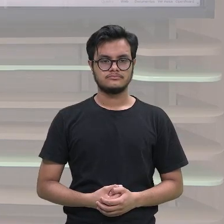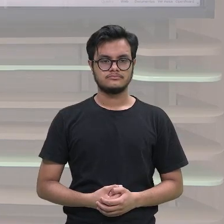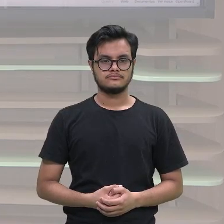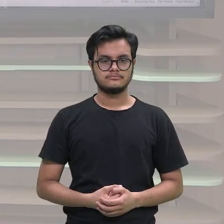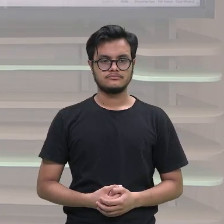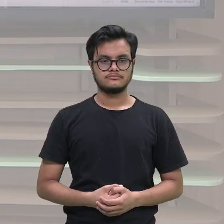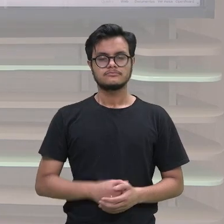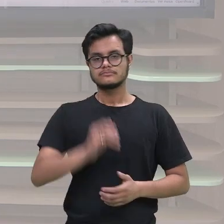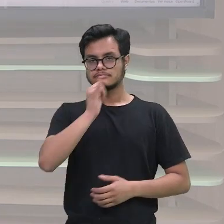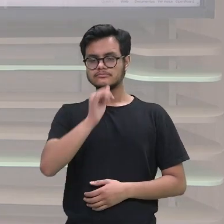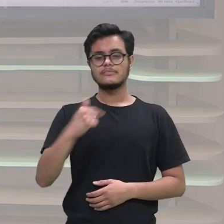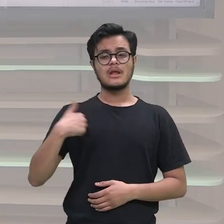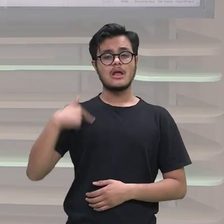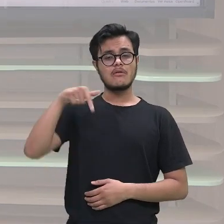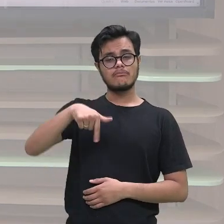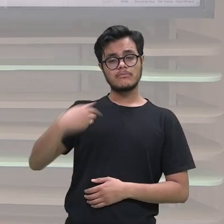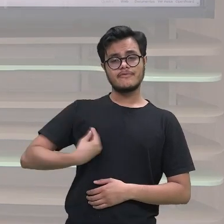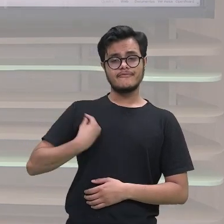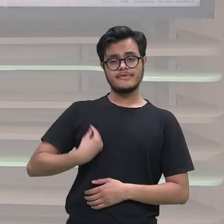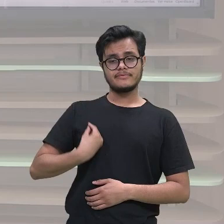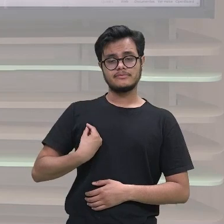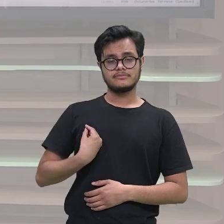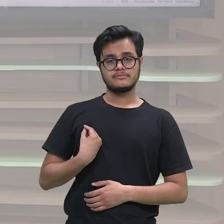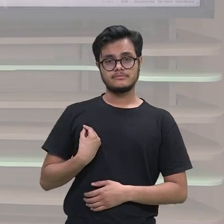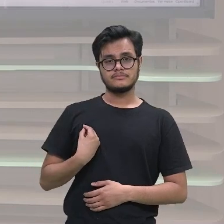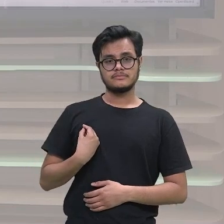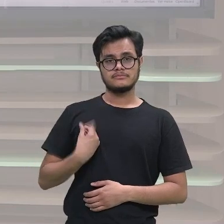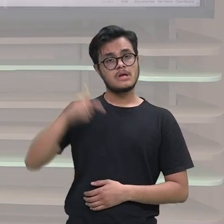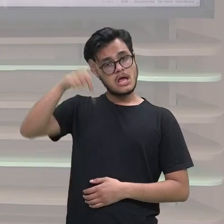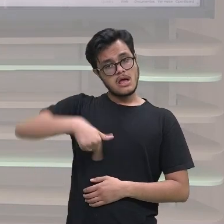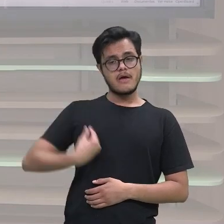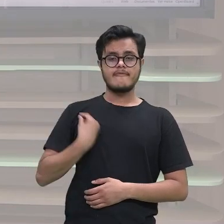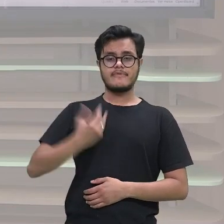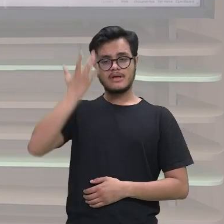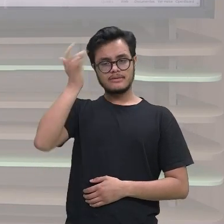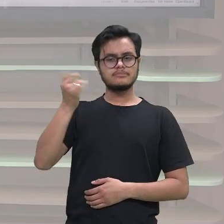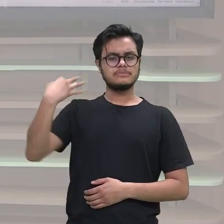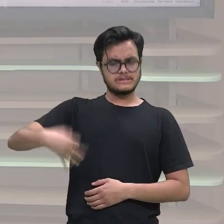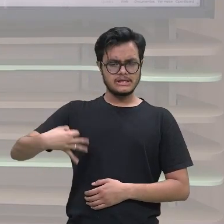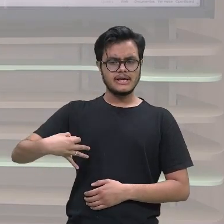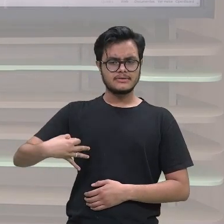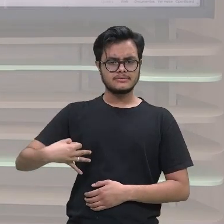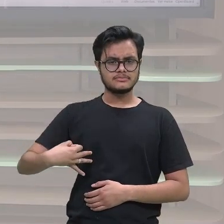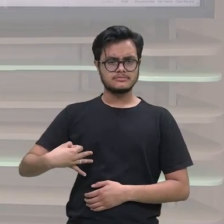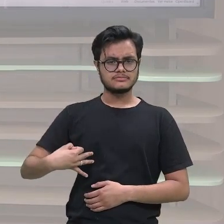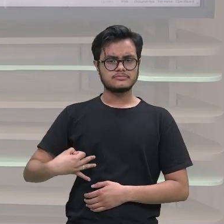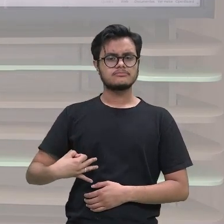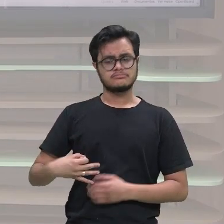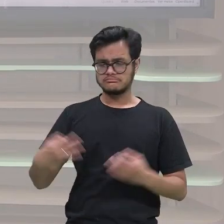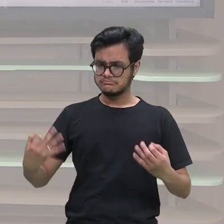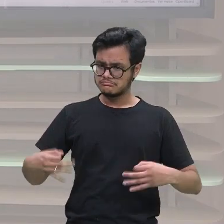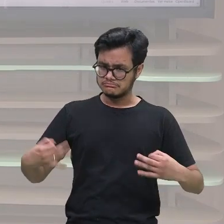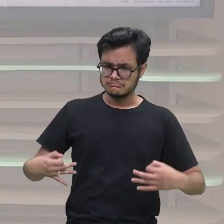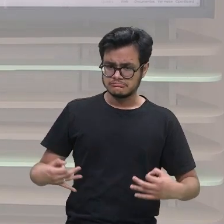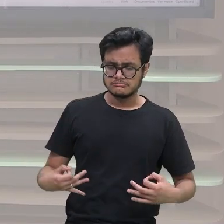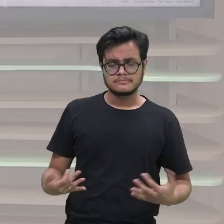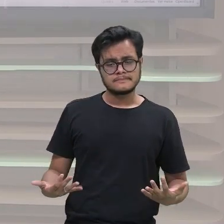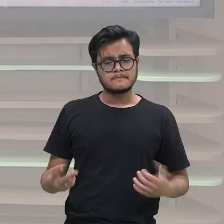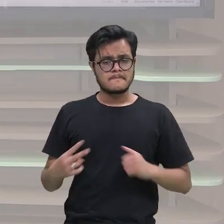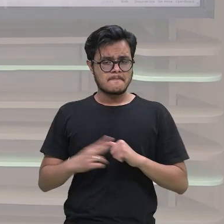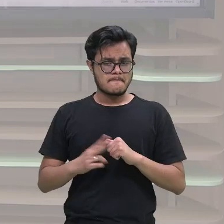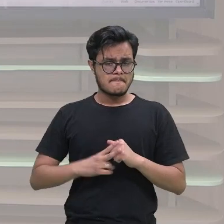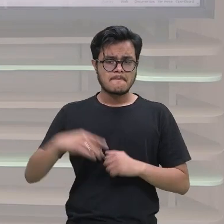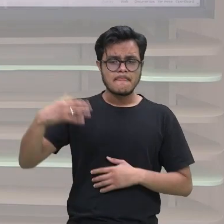Estarei aqui amanhã. Estarei aqui amanhã. Não estou dando uma certeza? Estou indicando que o verbo está